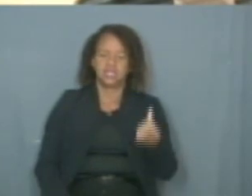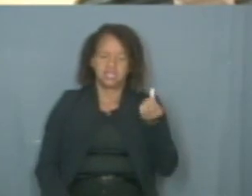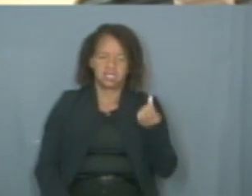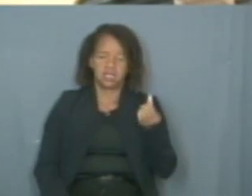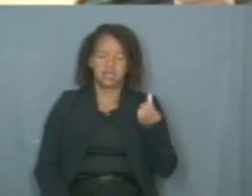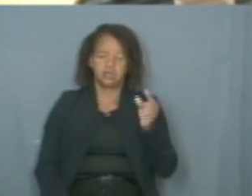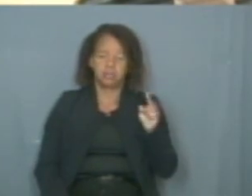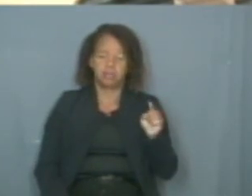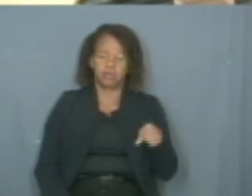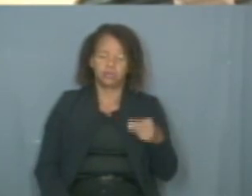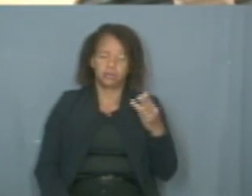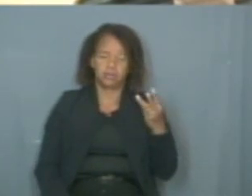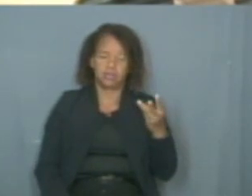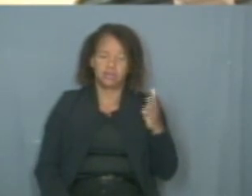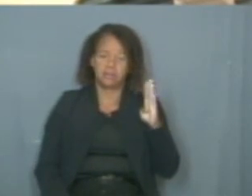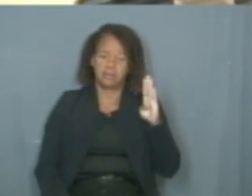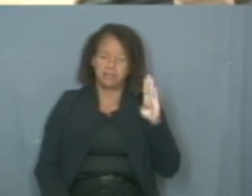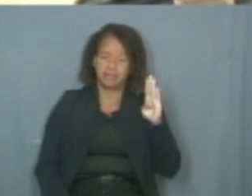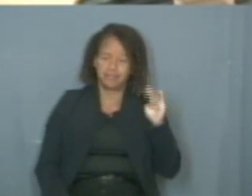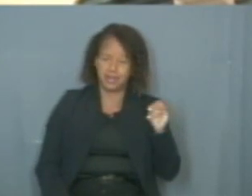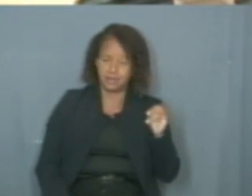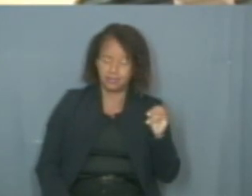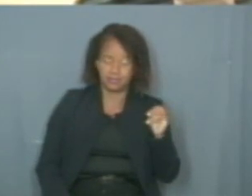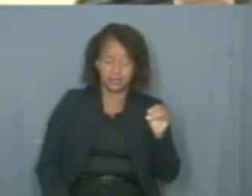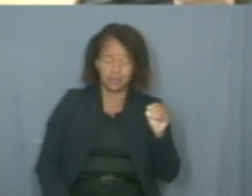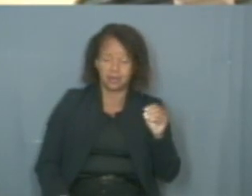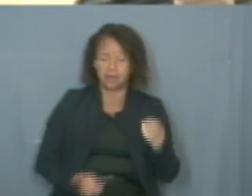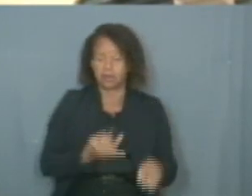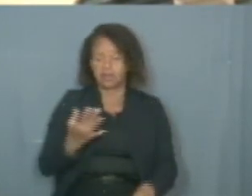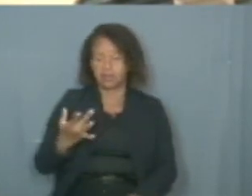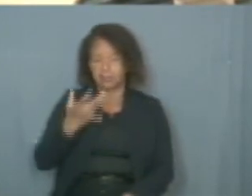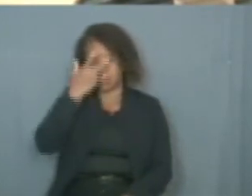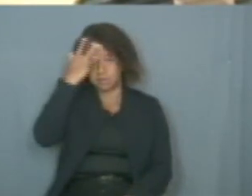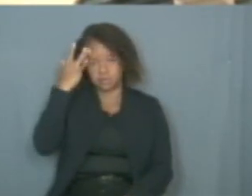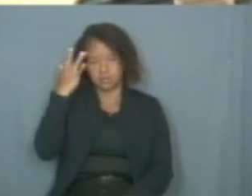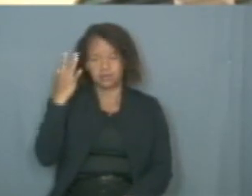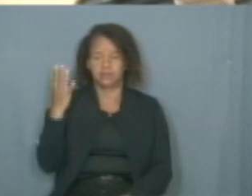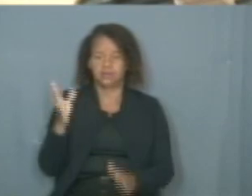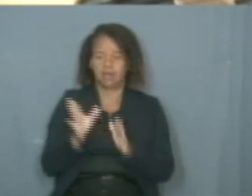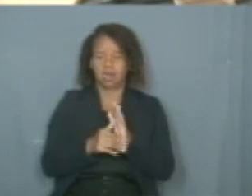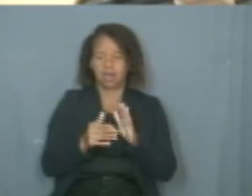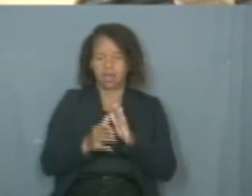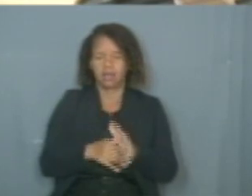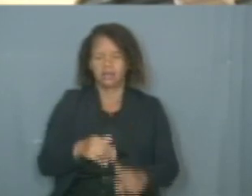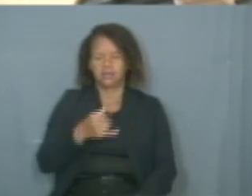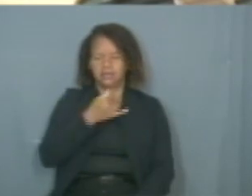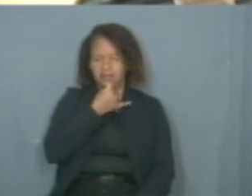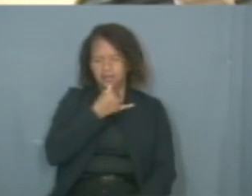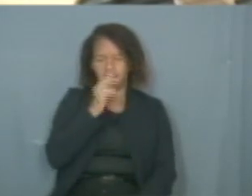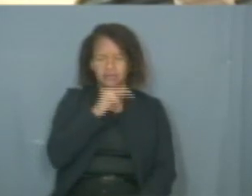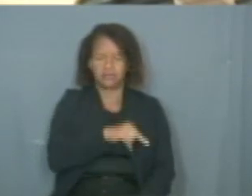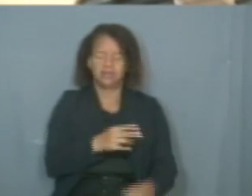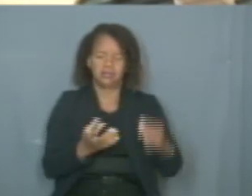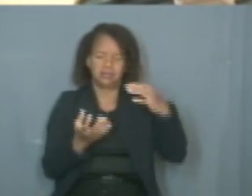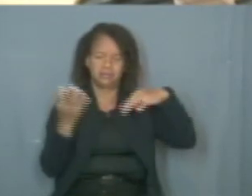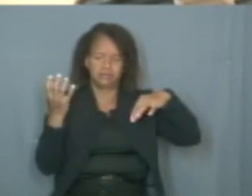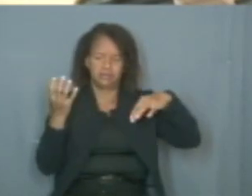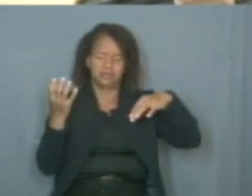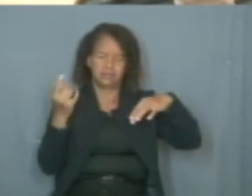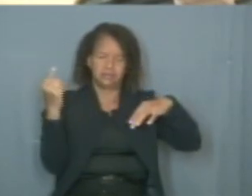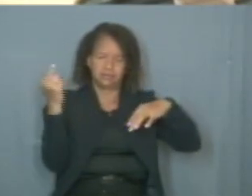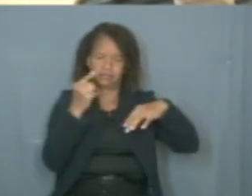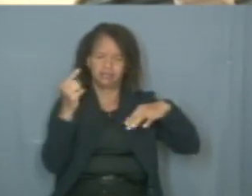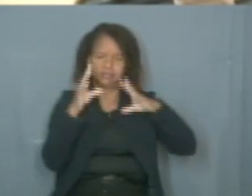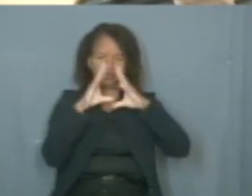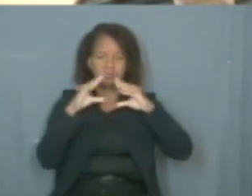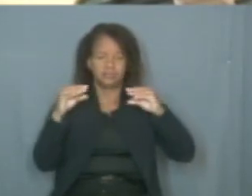6,3 bilhões desse povo foi roubado. Agora, vereador, o mais triste ainda é a gente ver na Câmara Federal que